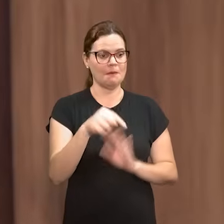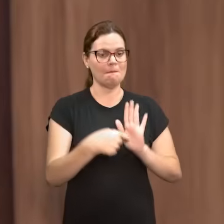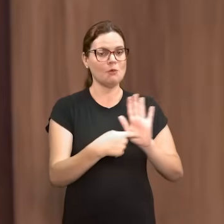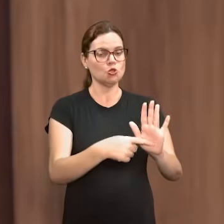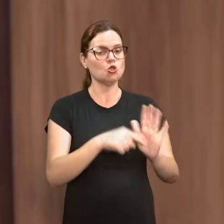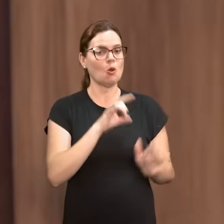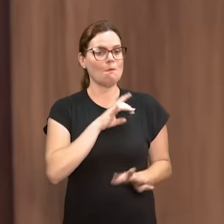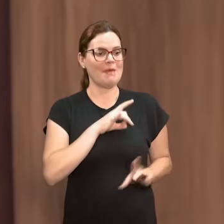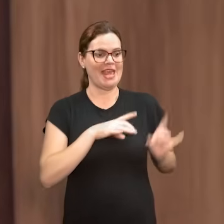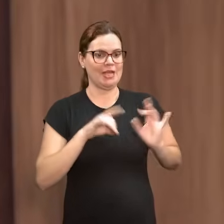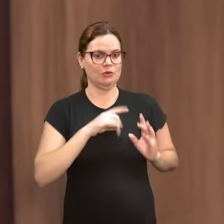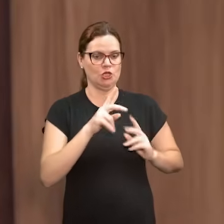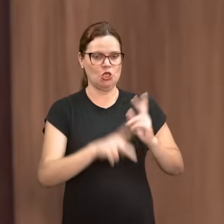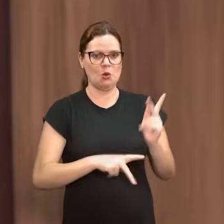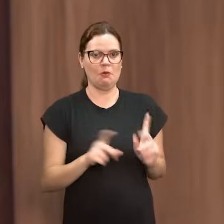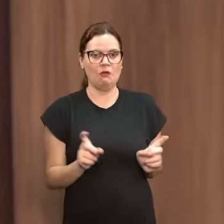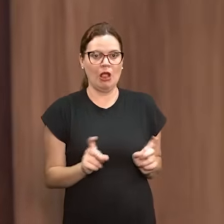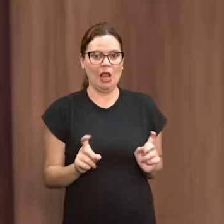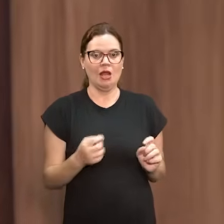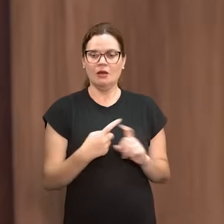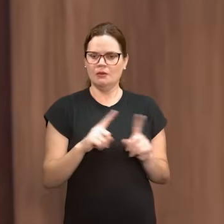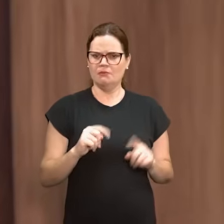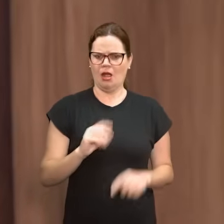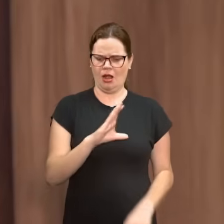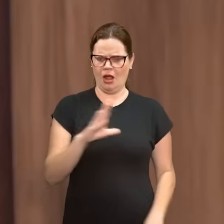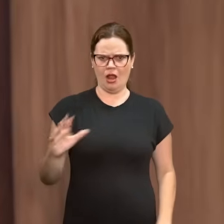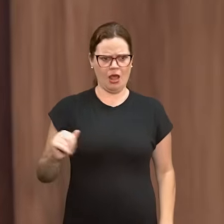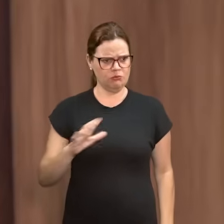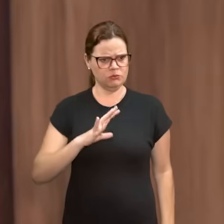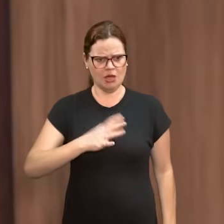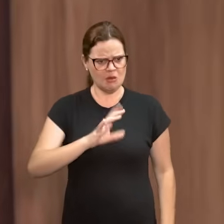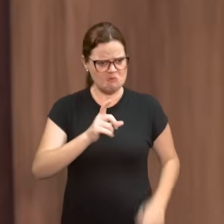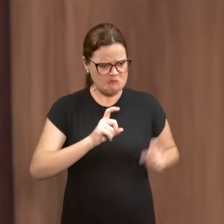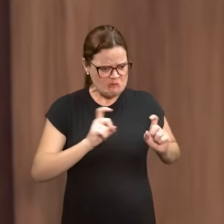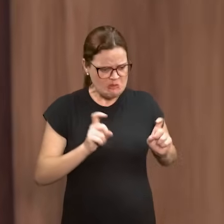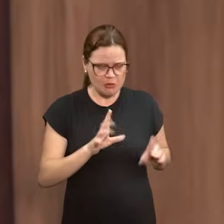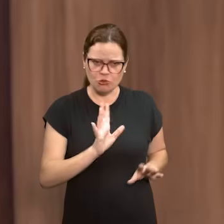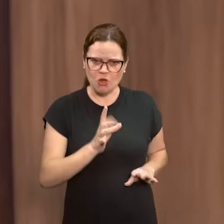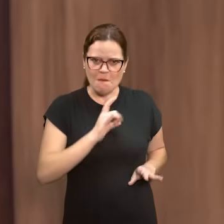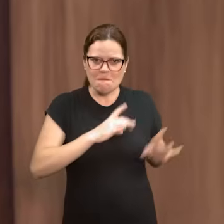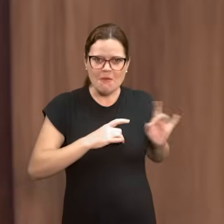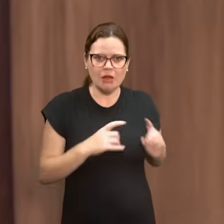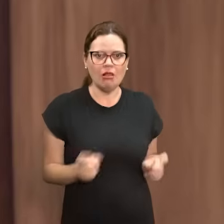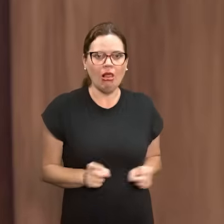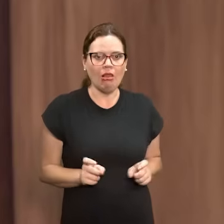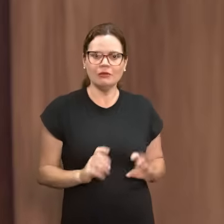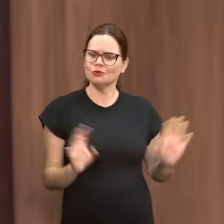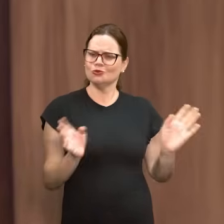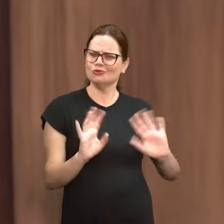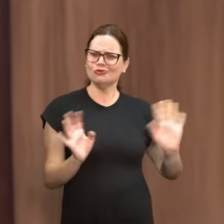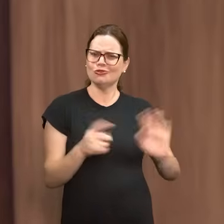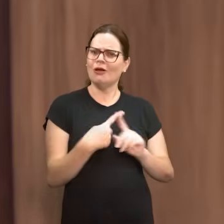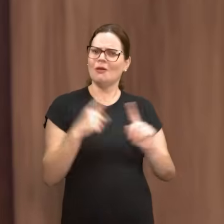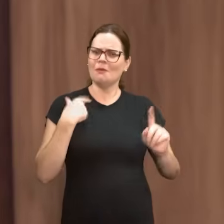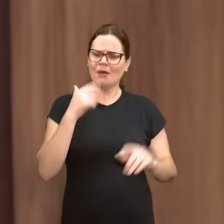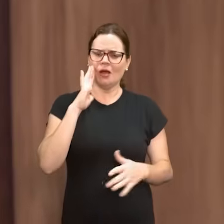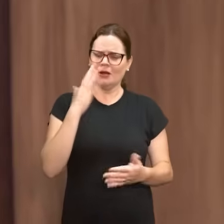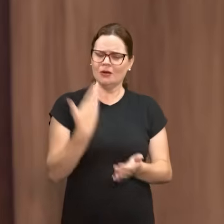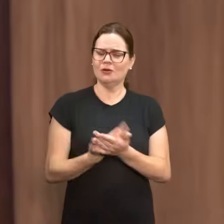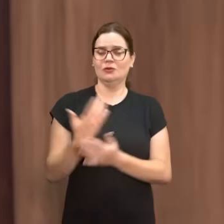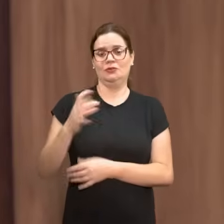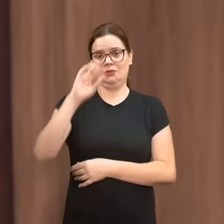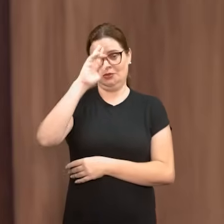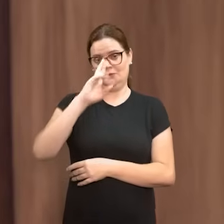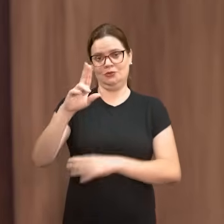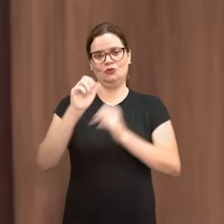o coração do povo derreter. Mas Calebe foi um forte daquele que se manteve confiante no Senhor junto com Josué.